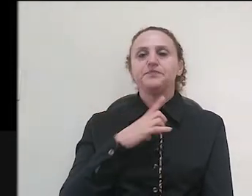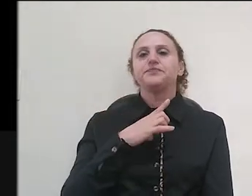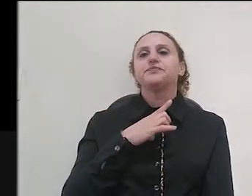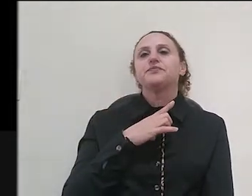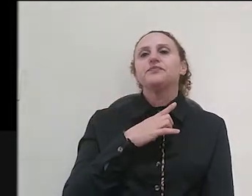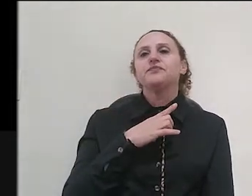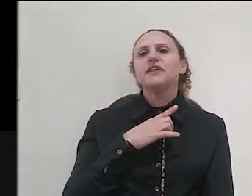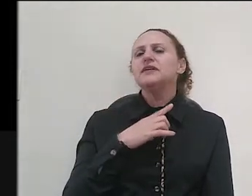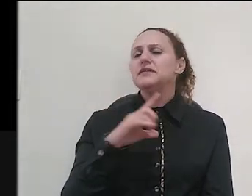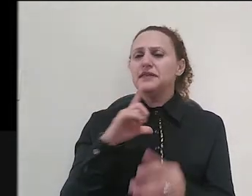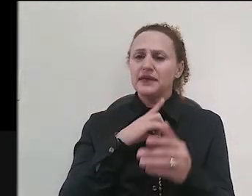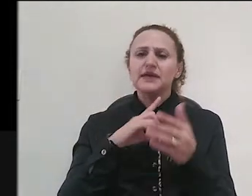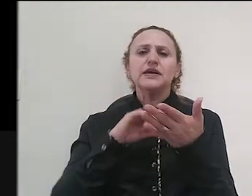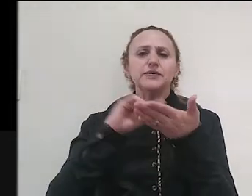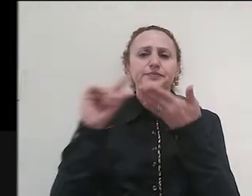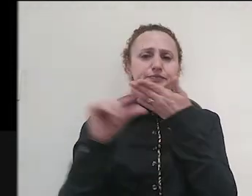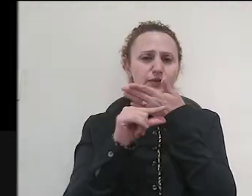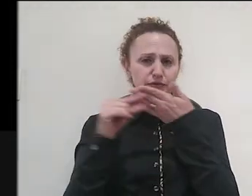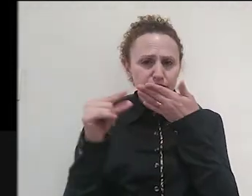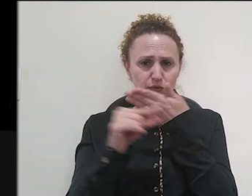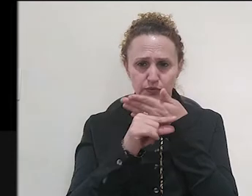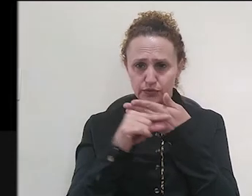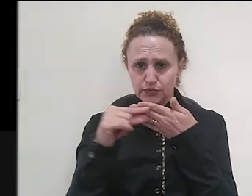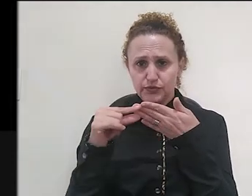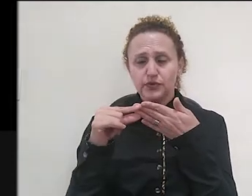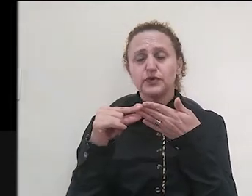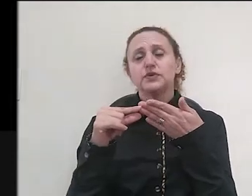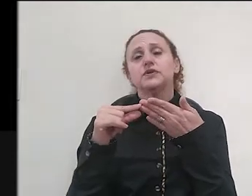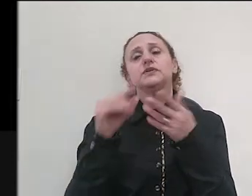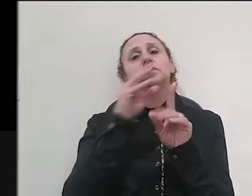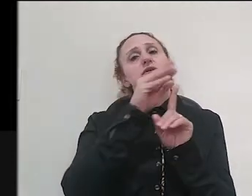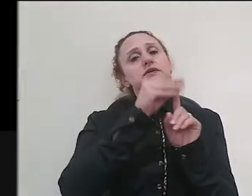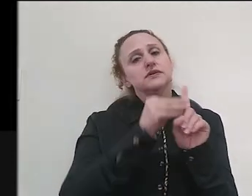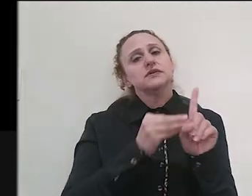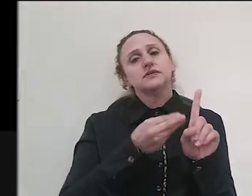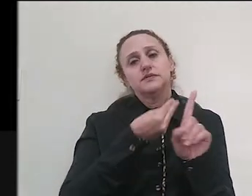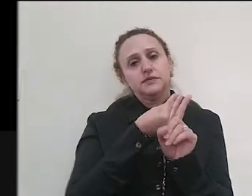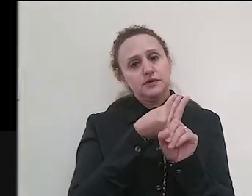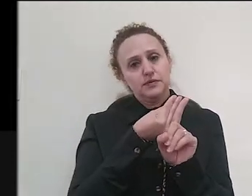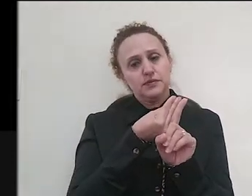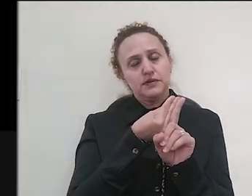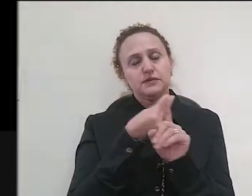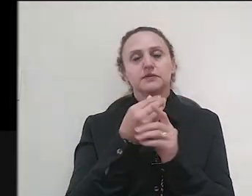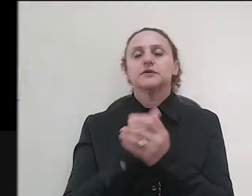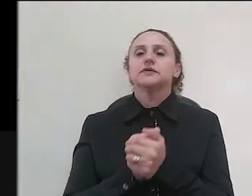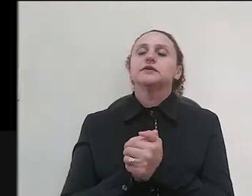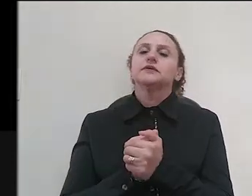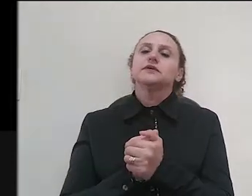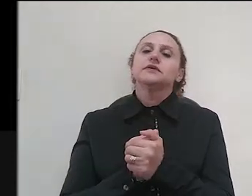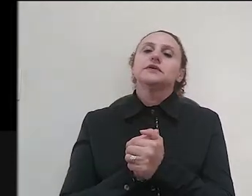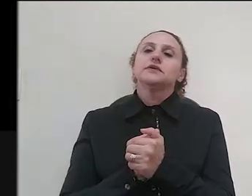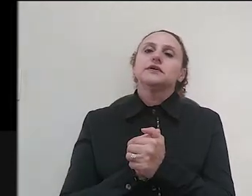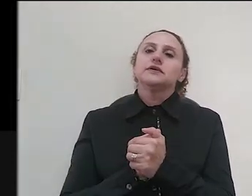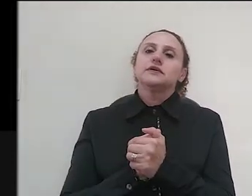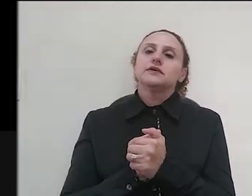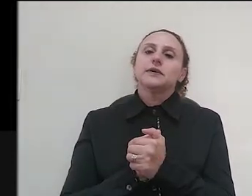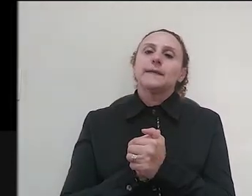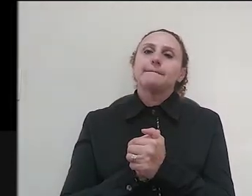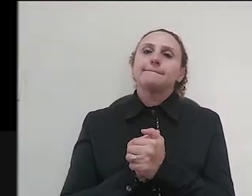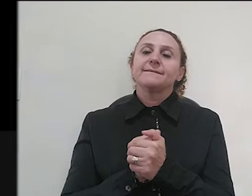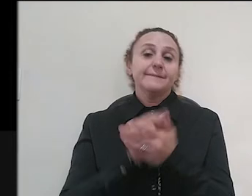Provença, a gente tem o Arnaud Daniel, que é um grande nome. Em Portugal, o Dom Sancho I pode ser um exemplo. No teatro, se